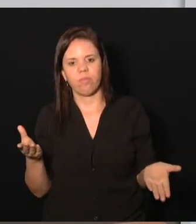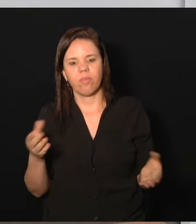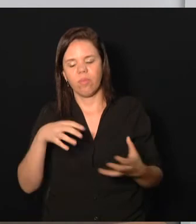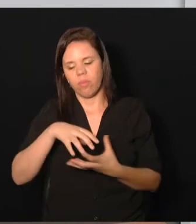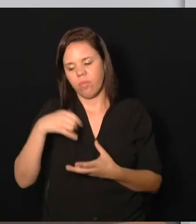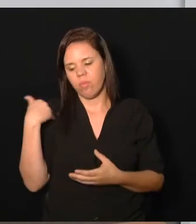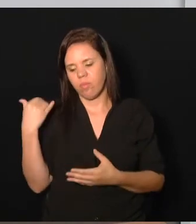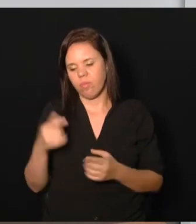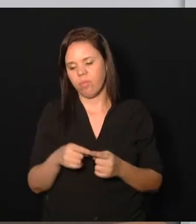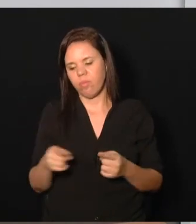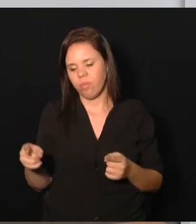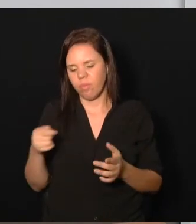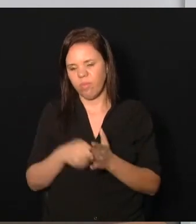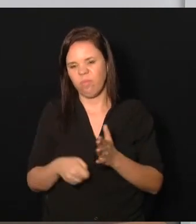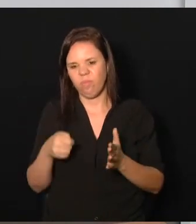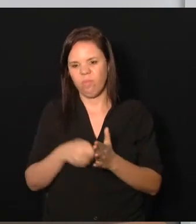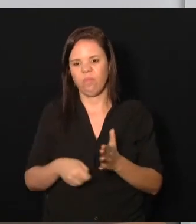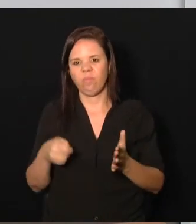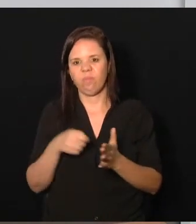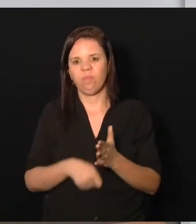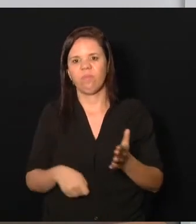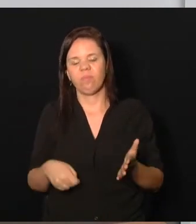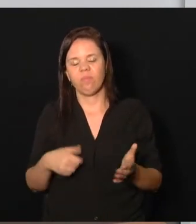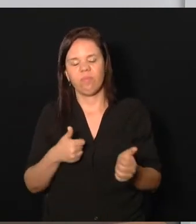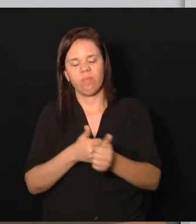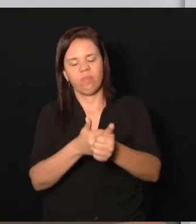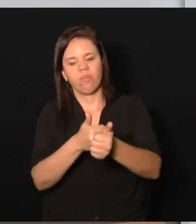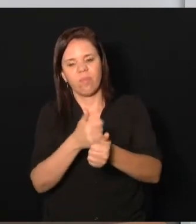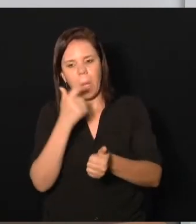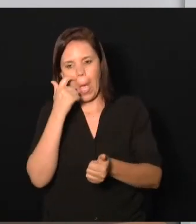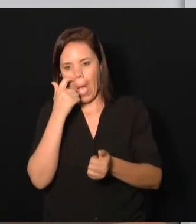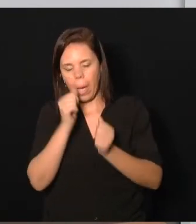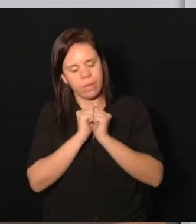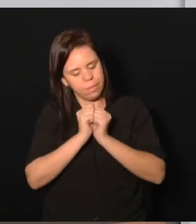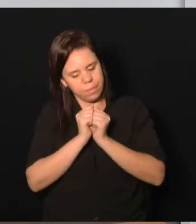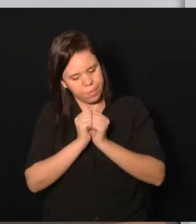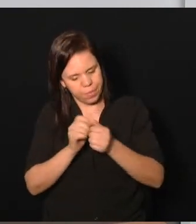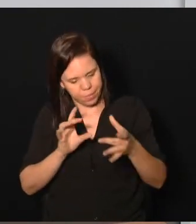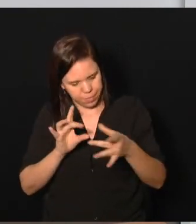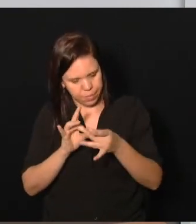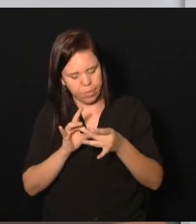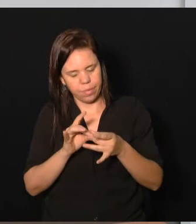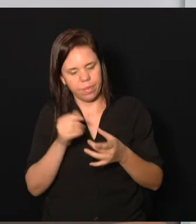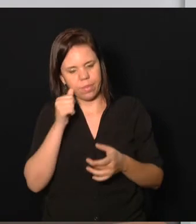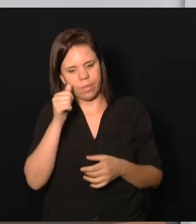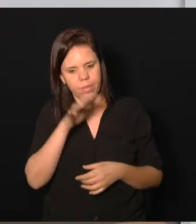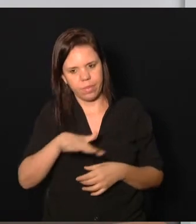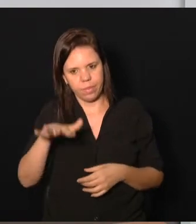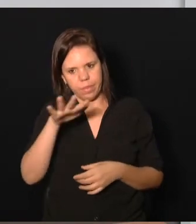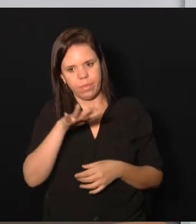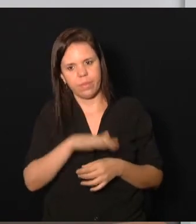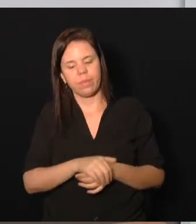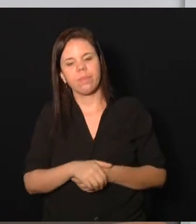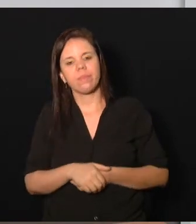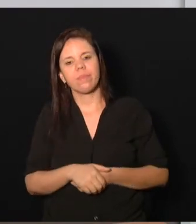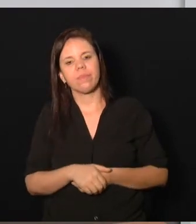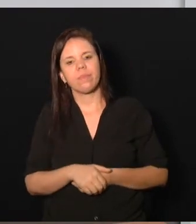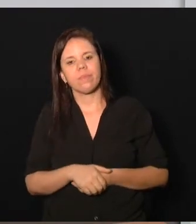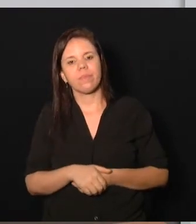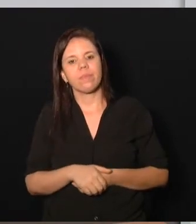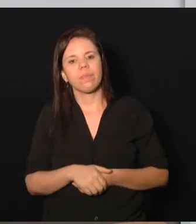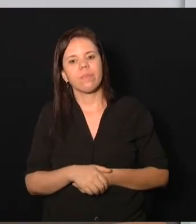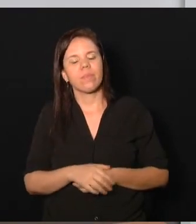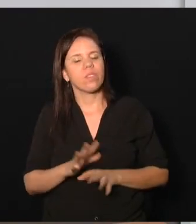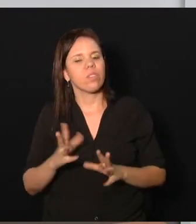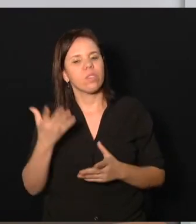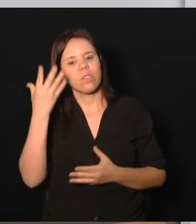gente acompanha e tem andado de mãos dadas, as meninas. E aí, no fundo, eu esqueci o nome de